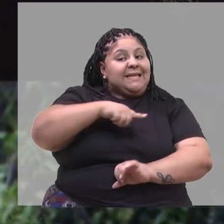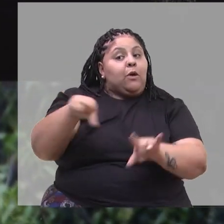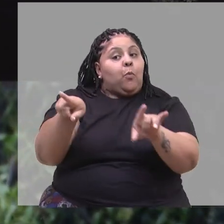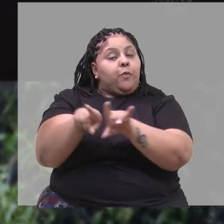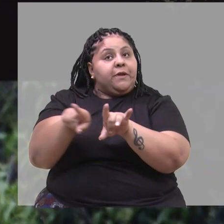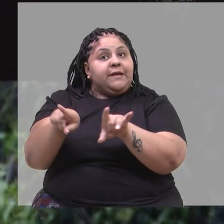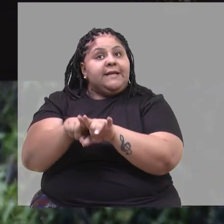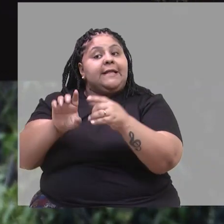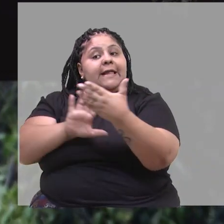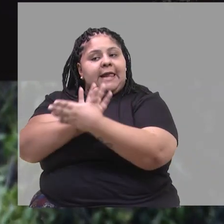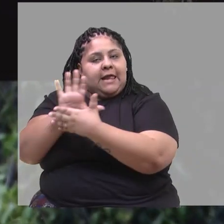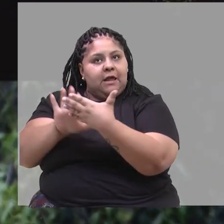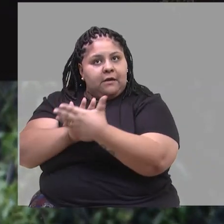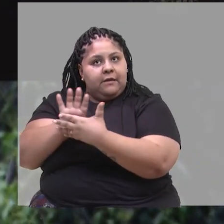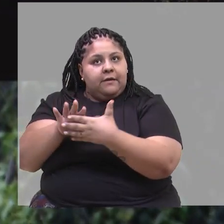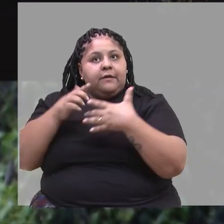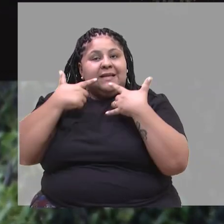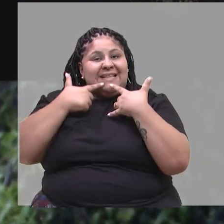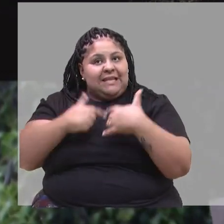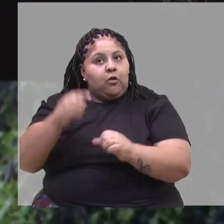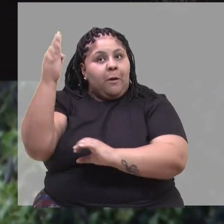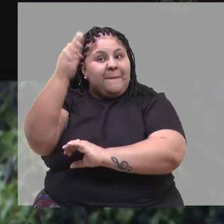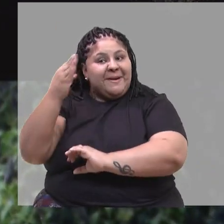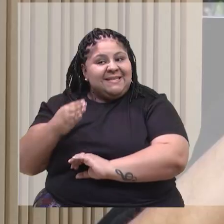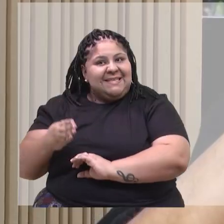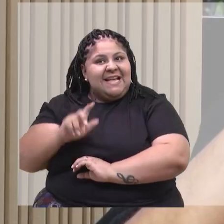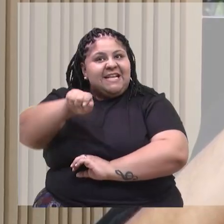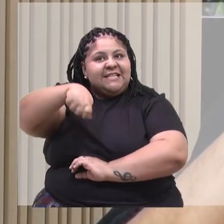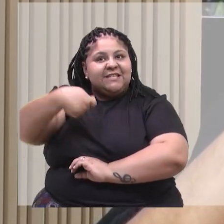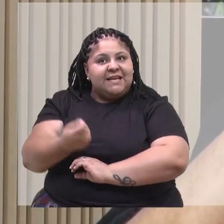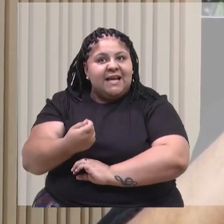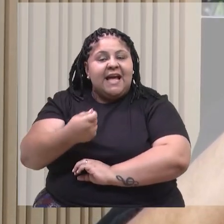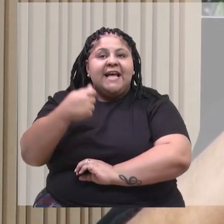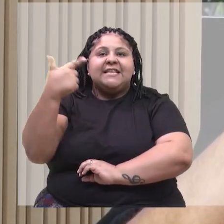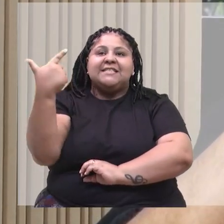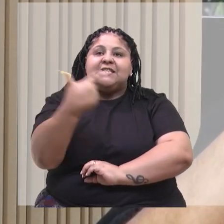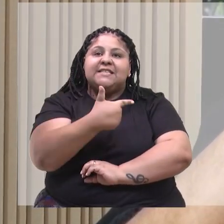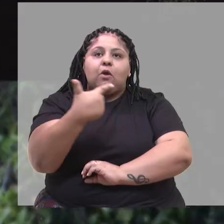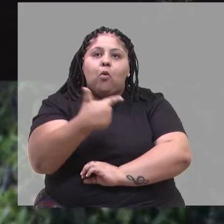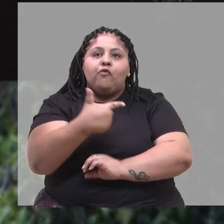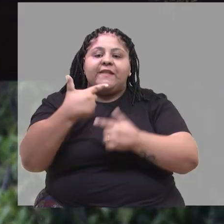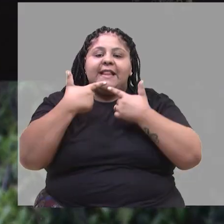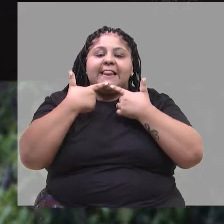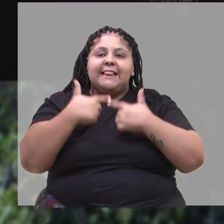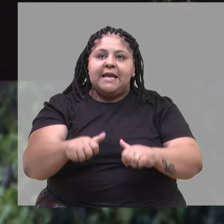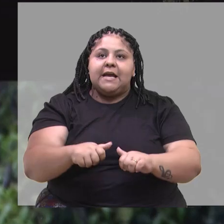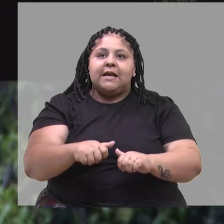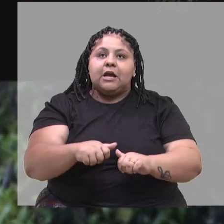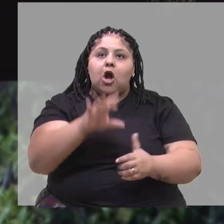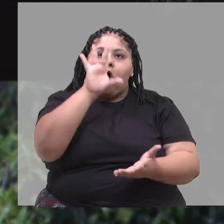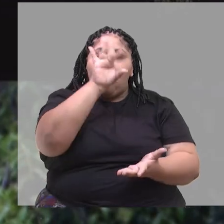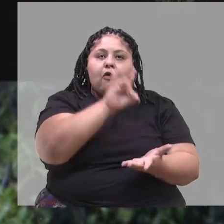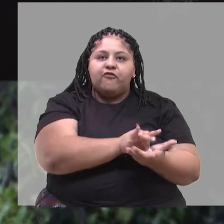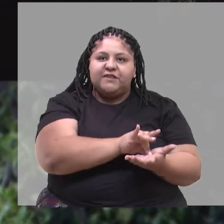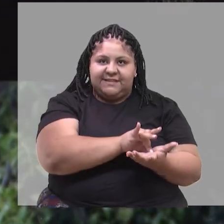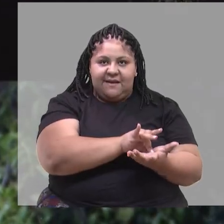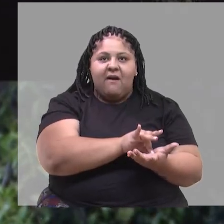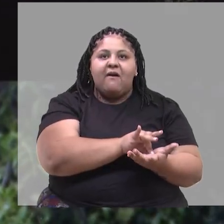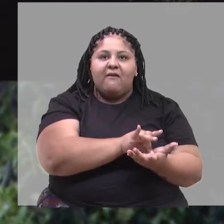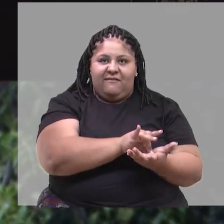mas a gente tem Libras, que é a língua brasileira de sinais, que é a nossa segunda língua